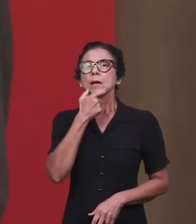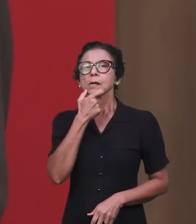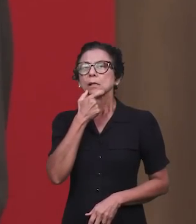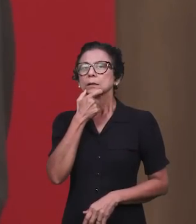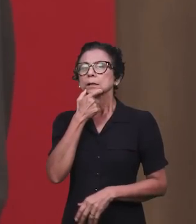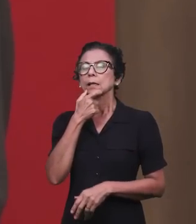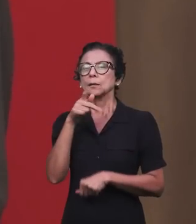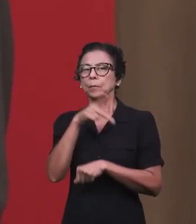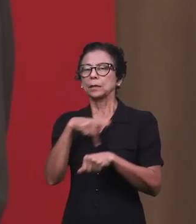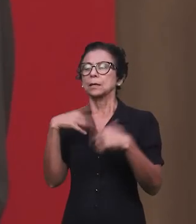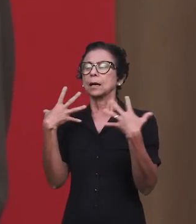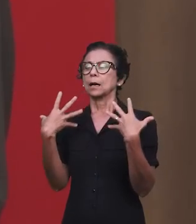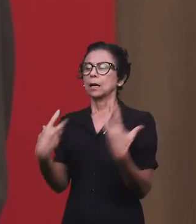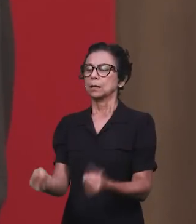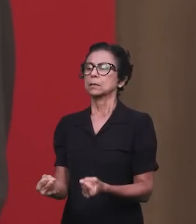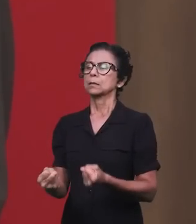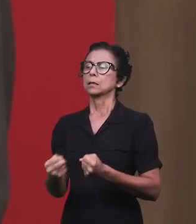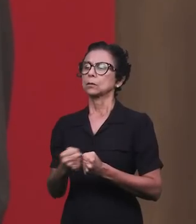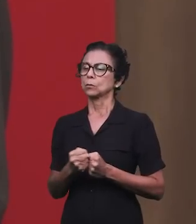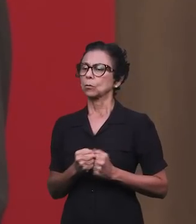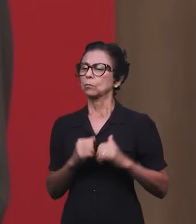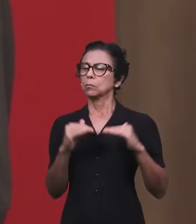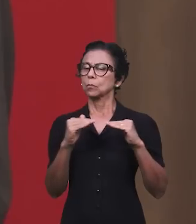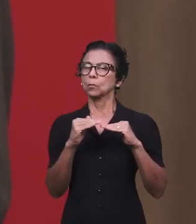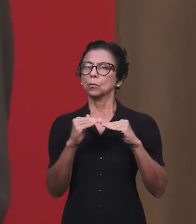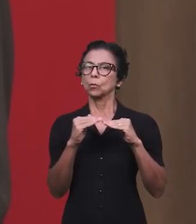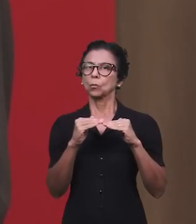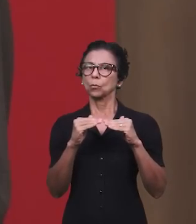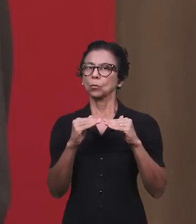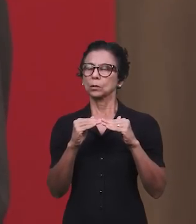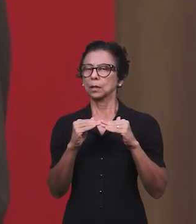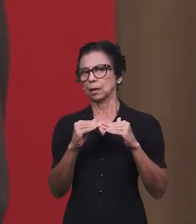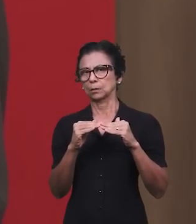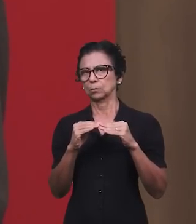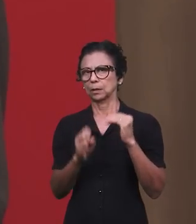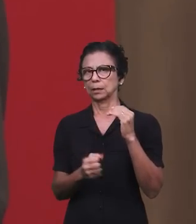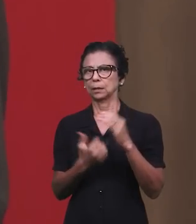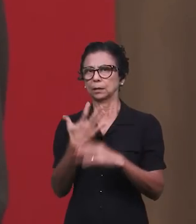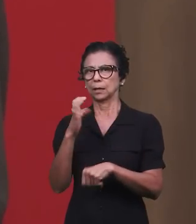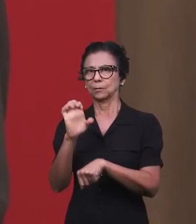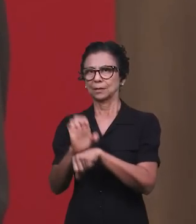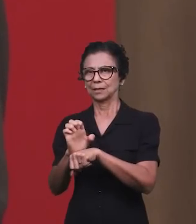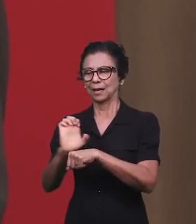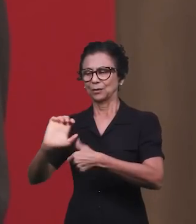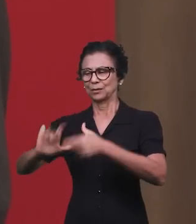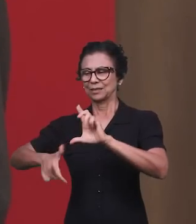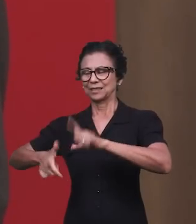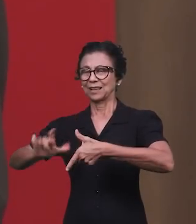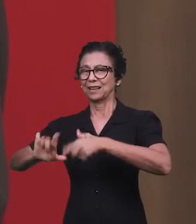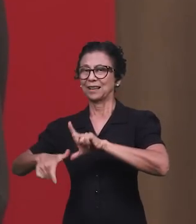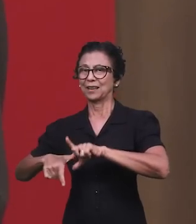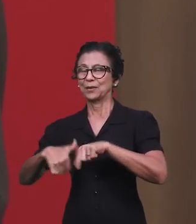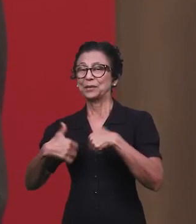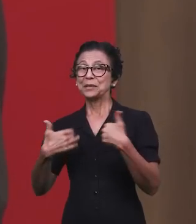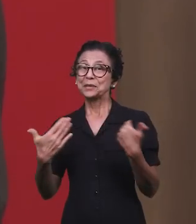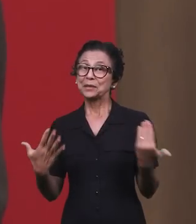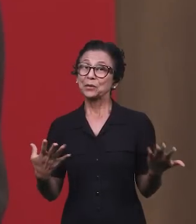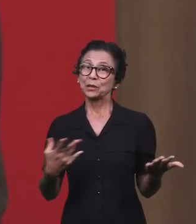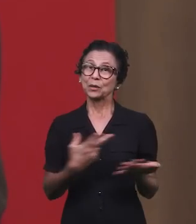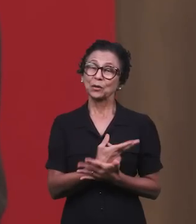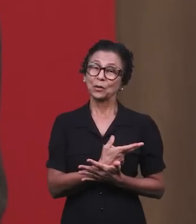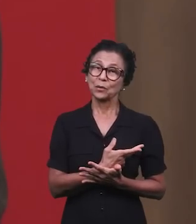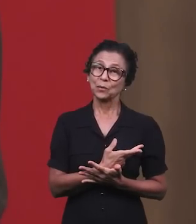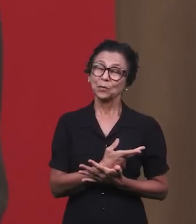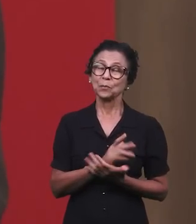e assinou um termo concordando com a criação do Estado de Israel que foi exatamente a Declaração